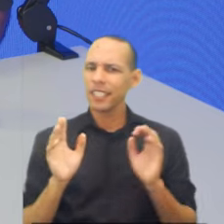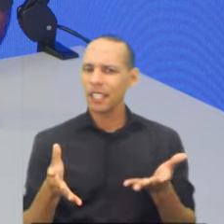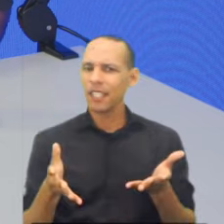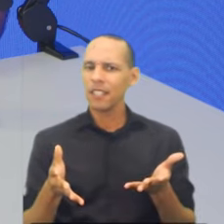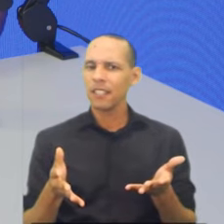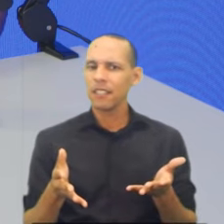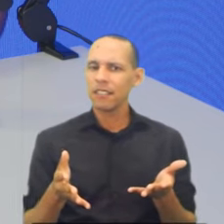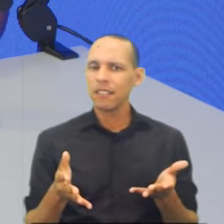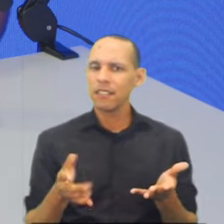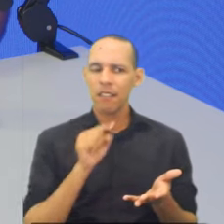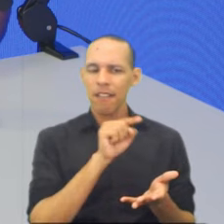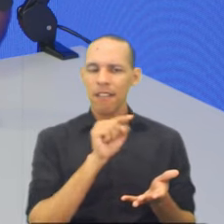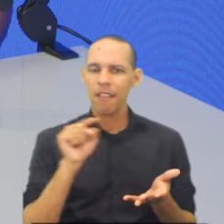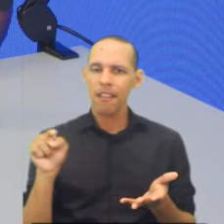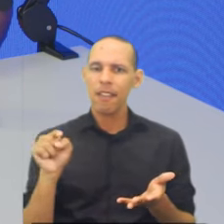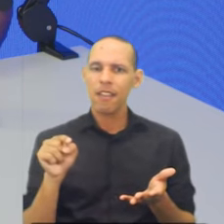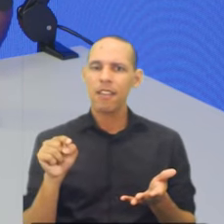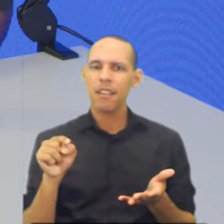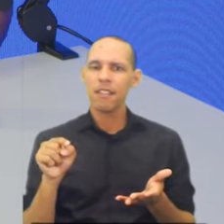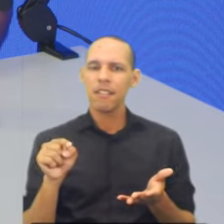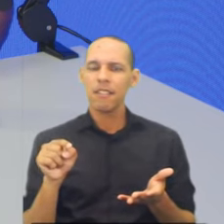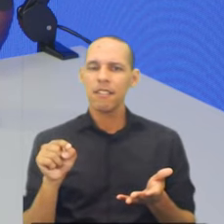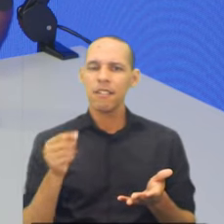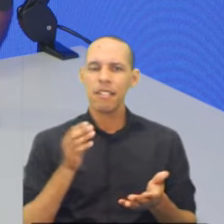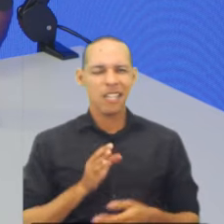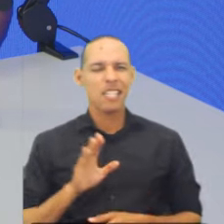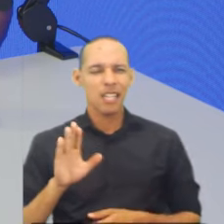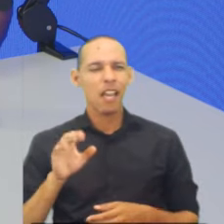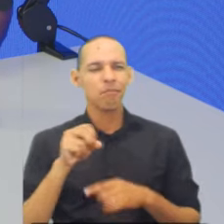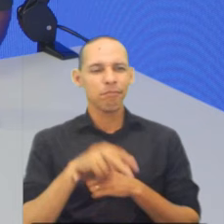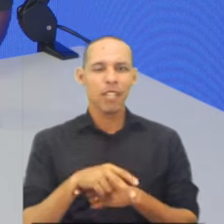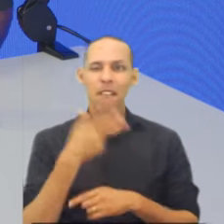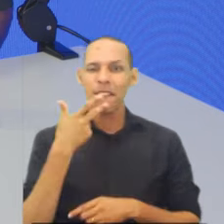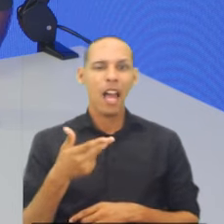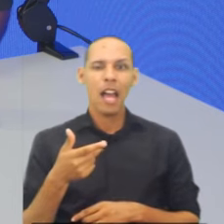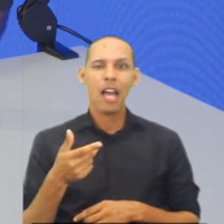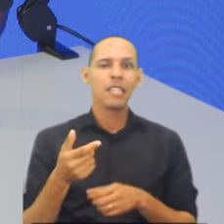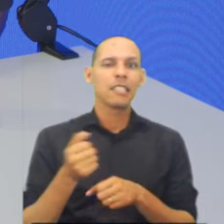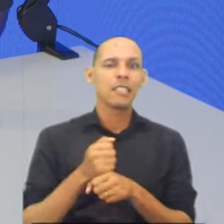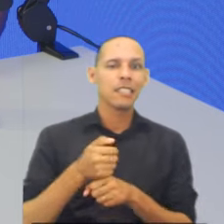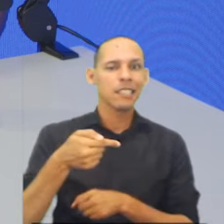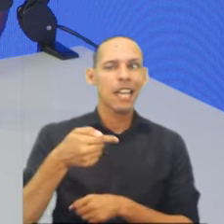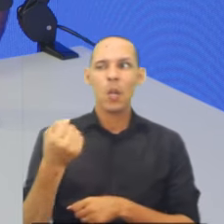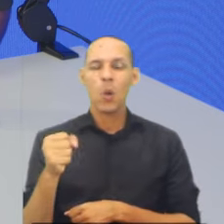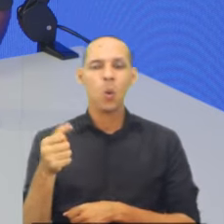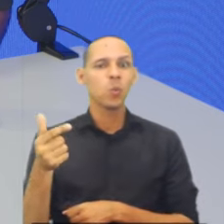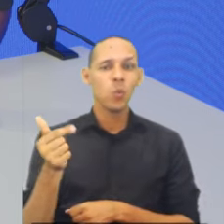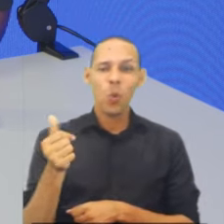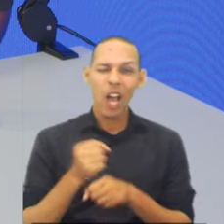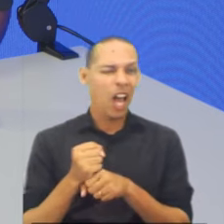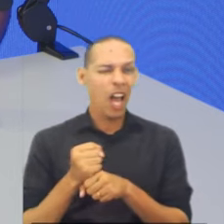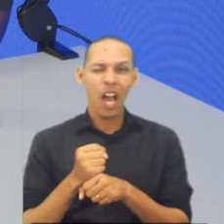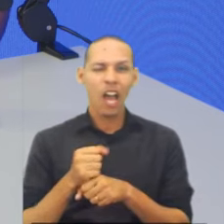candidatos e candidatas que a gente recebe na talenta incluir pessoas contando histórias de 7 8 12 anos do mesmo cargo